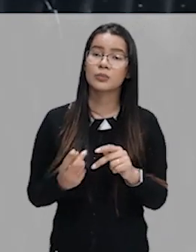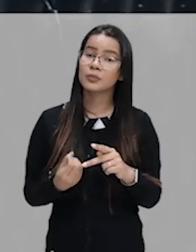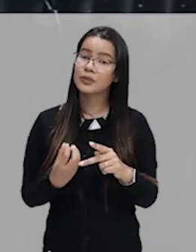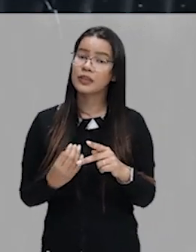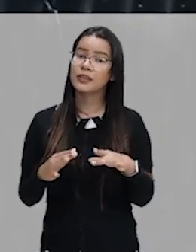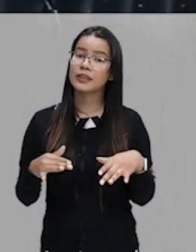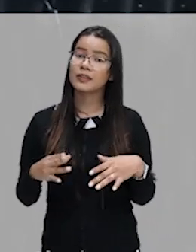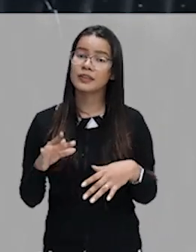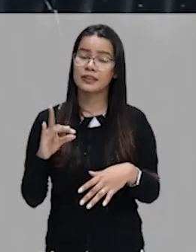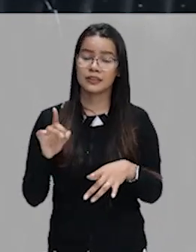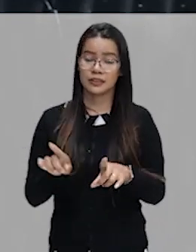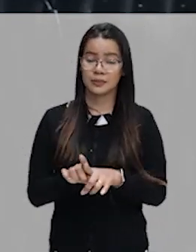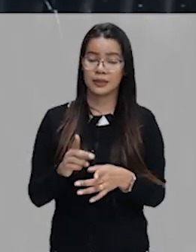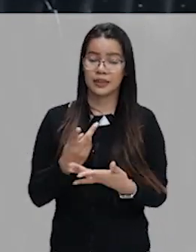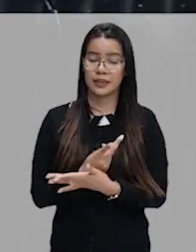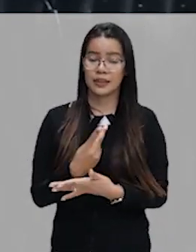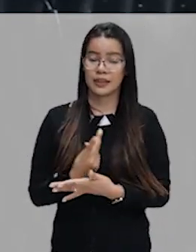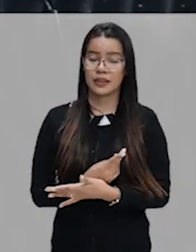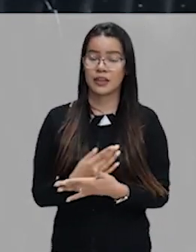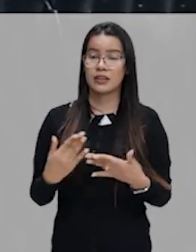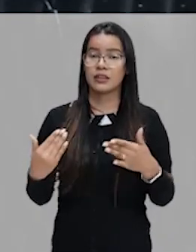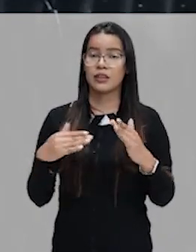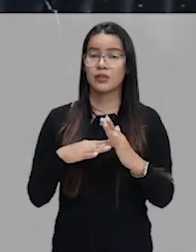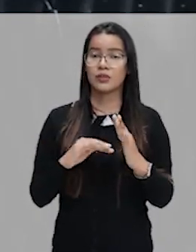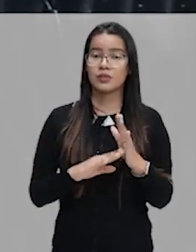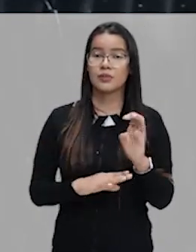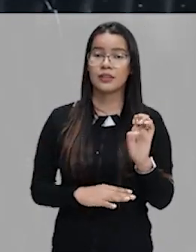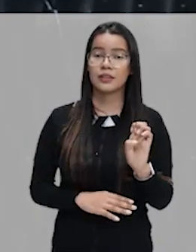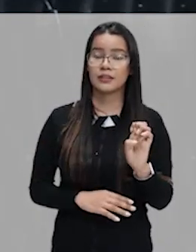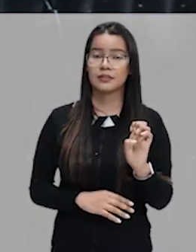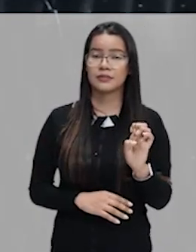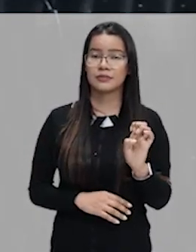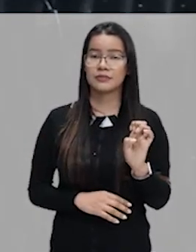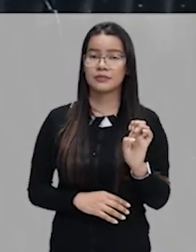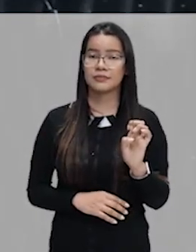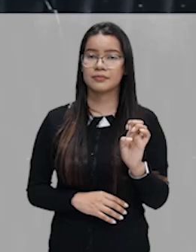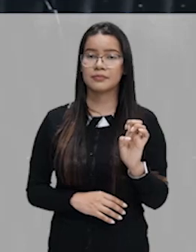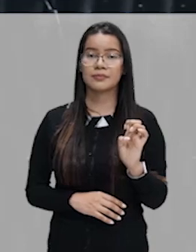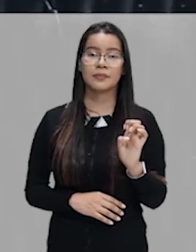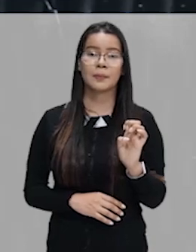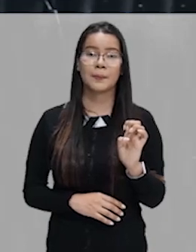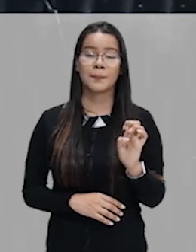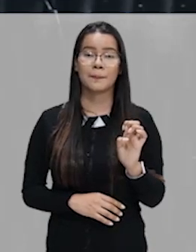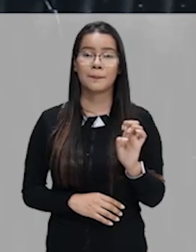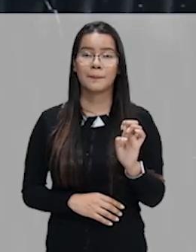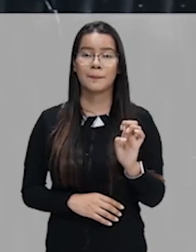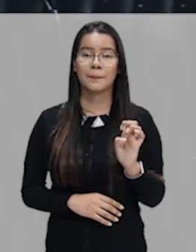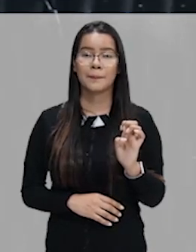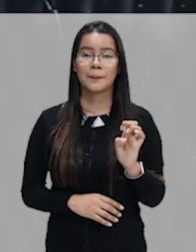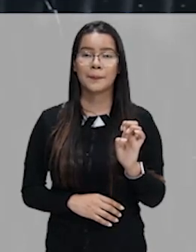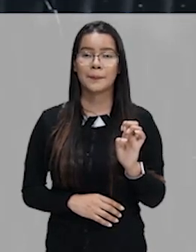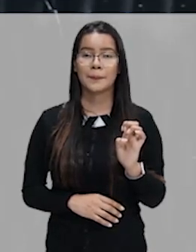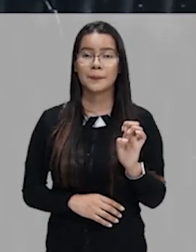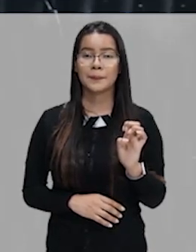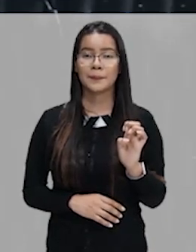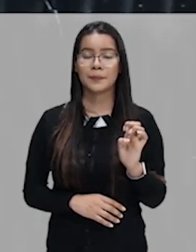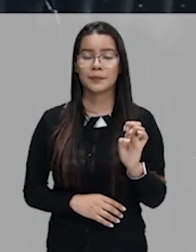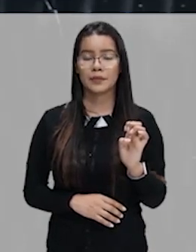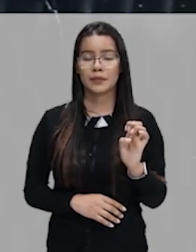D. E a última letra E. There was a dog barking from that